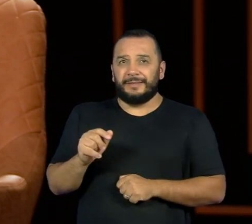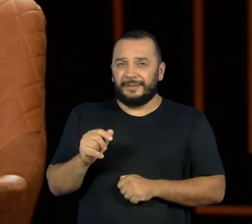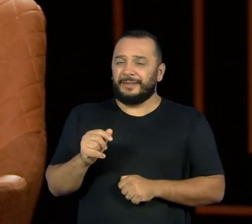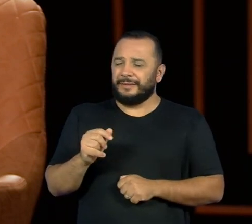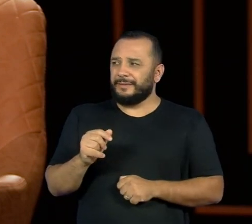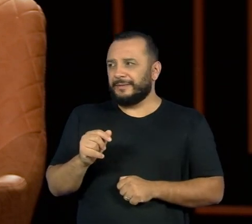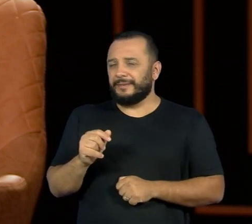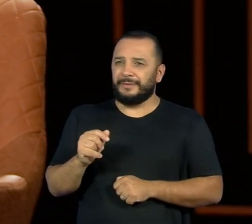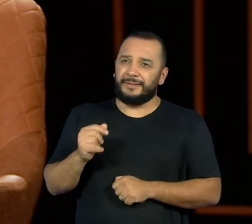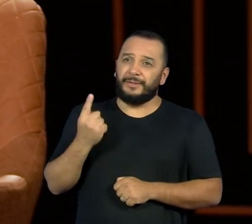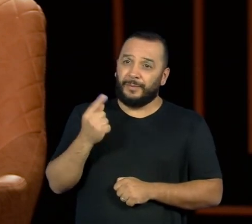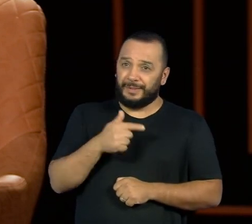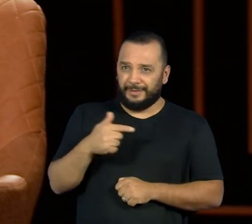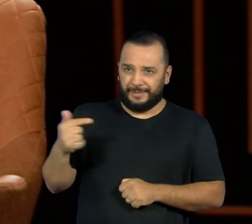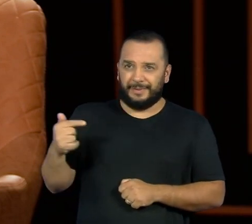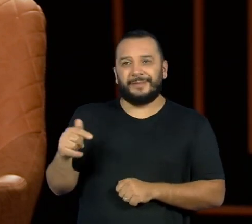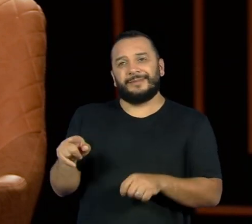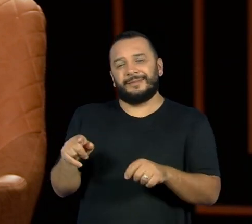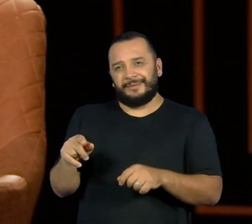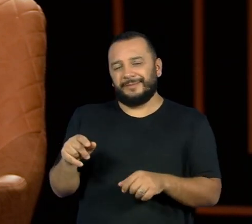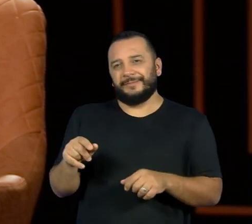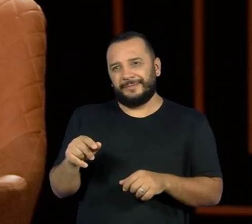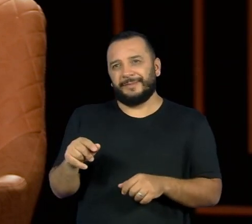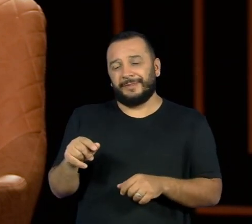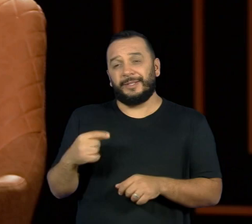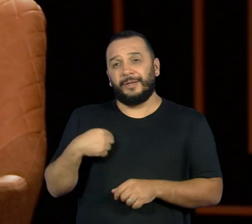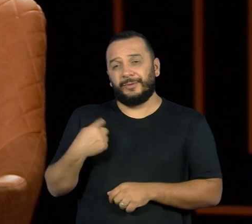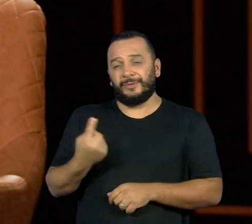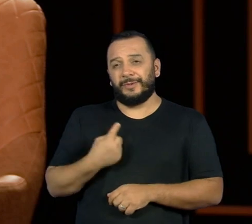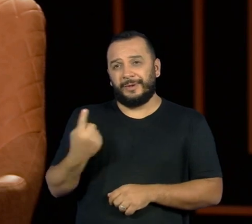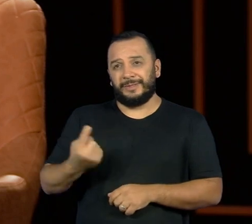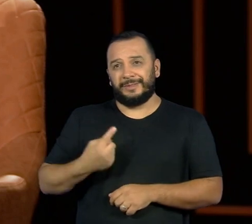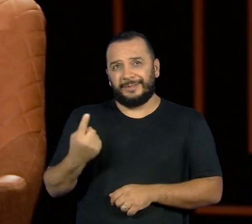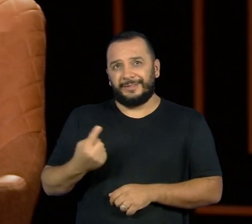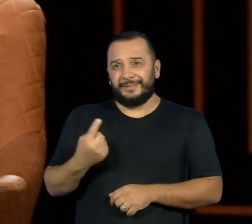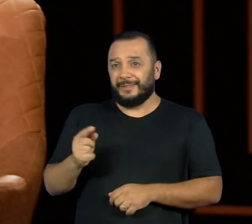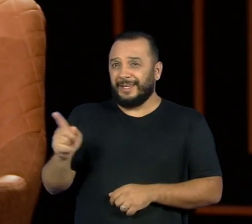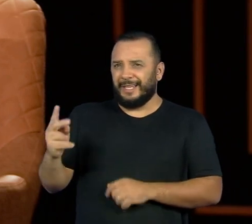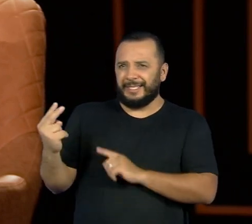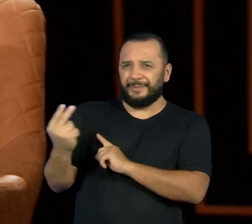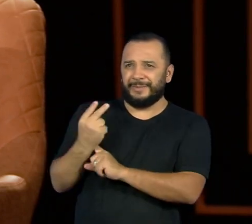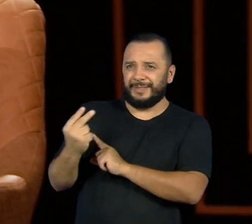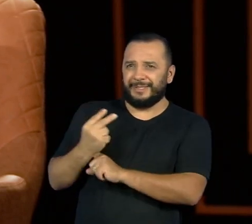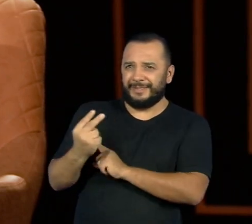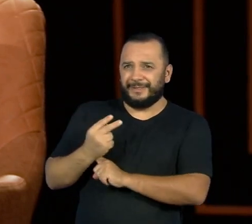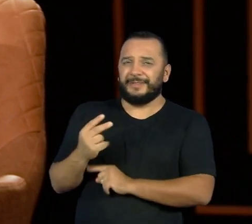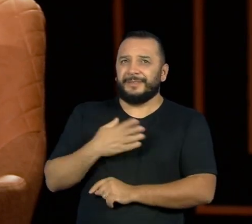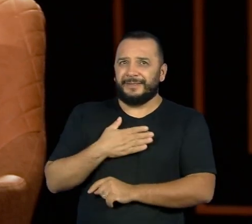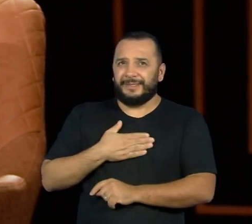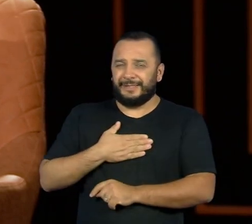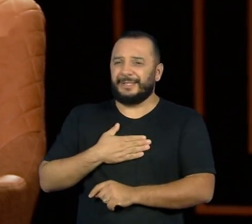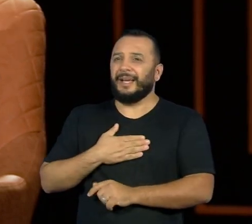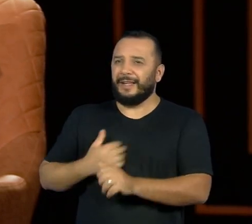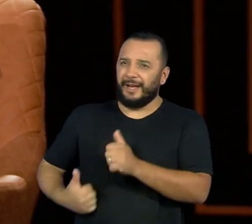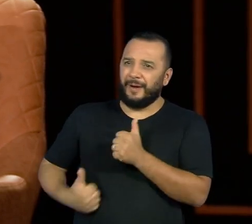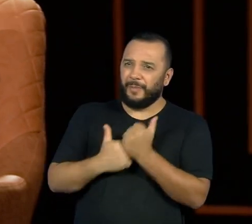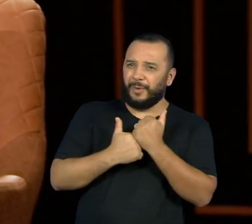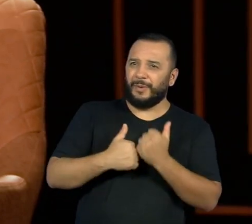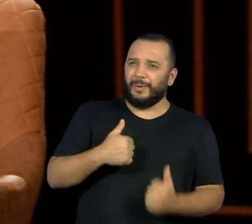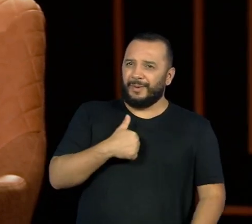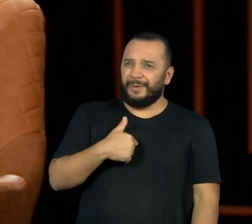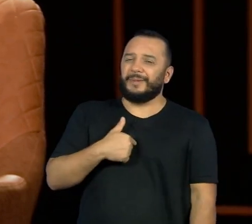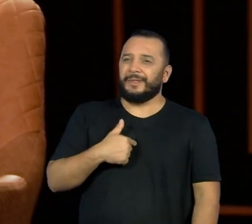sozinha e ele foi um escudo, sabe? Me dava muita força, me